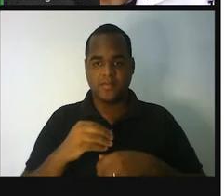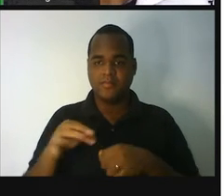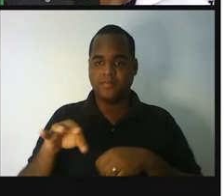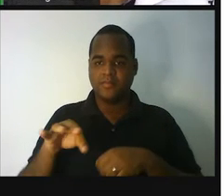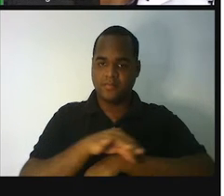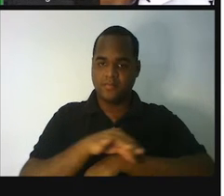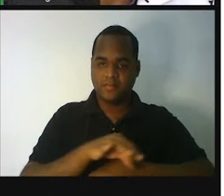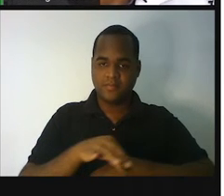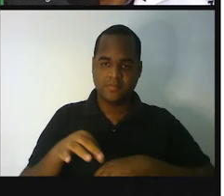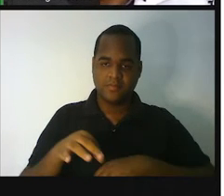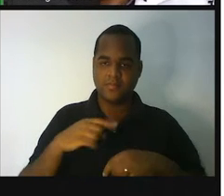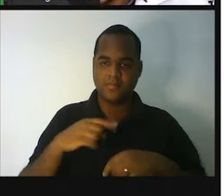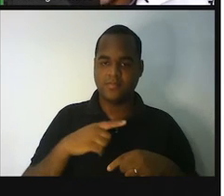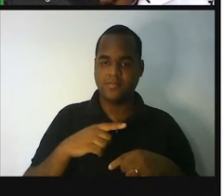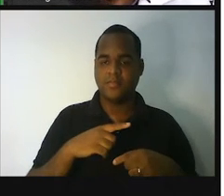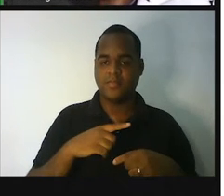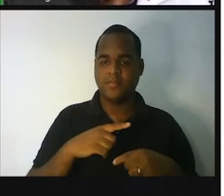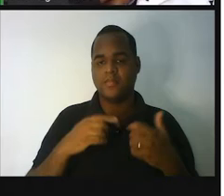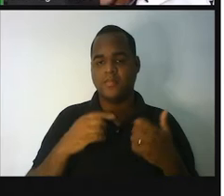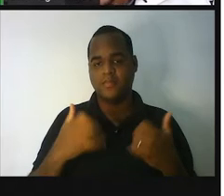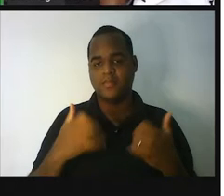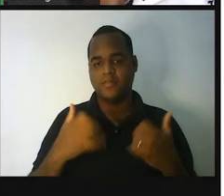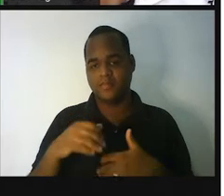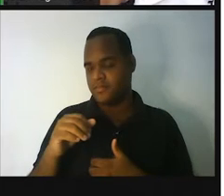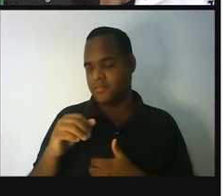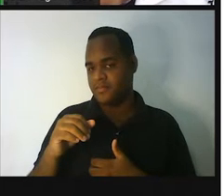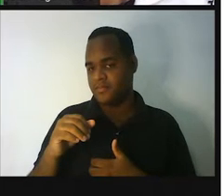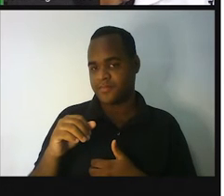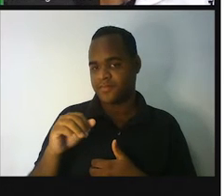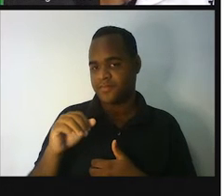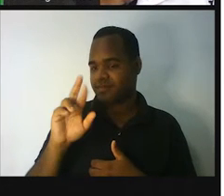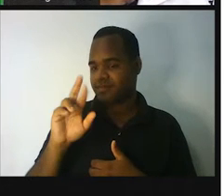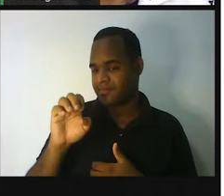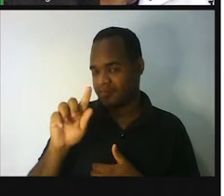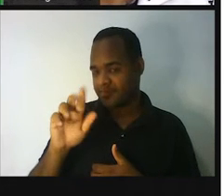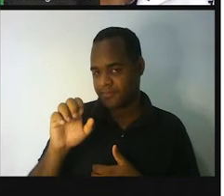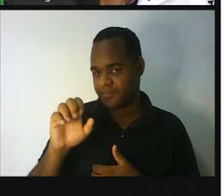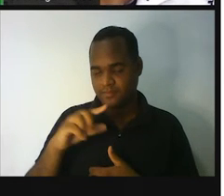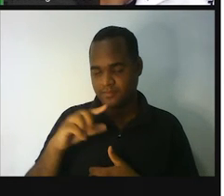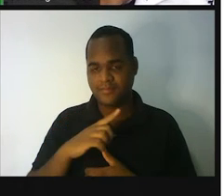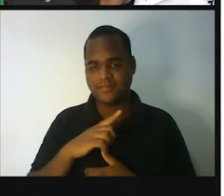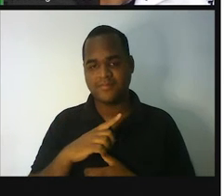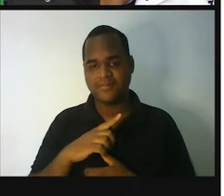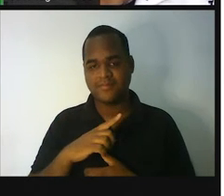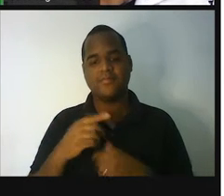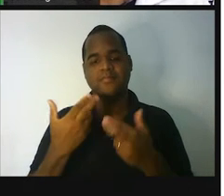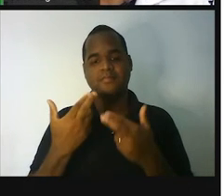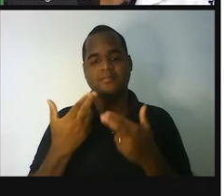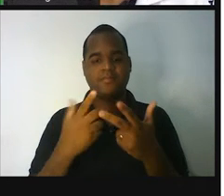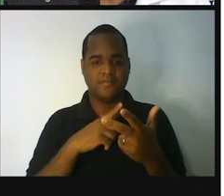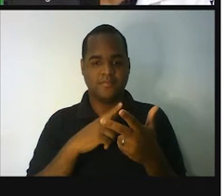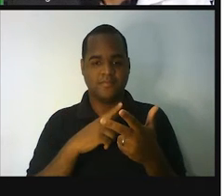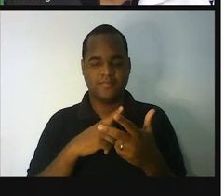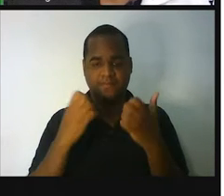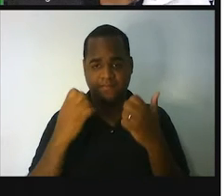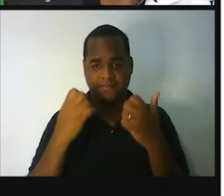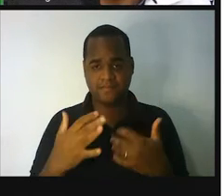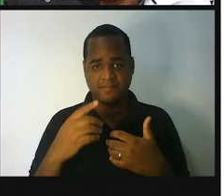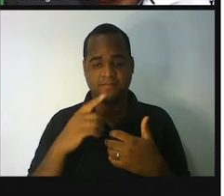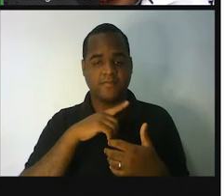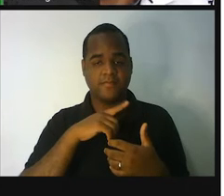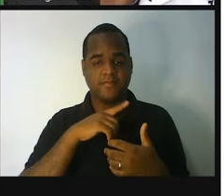né que ela pega aquela régua agora é a gente consegue medir coisas ali usando